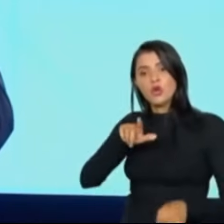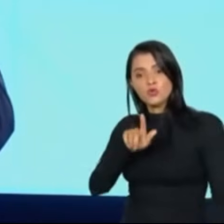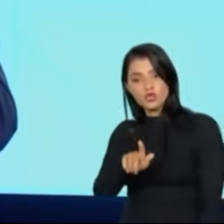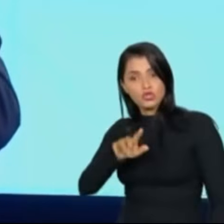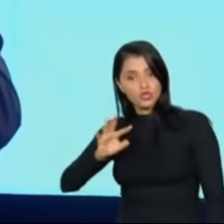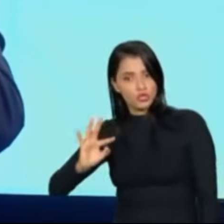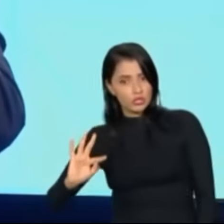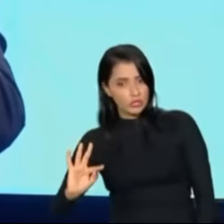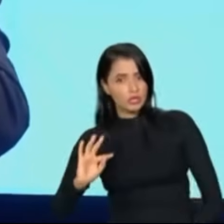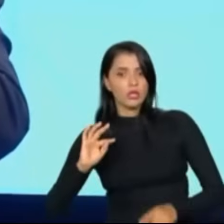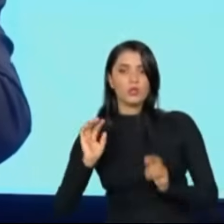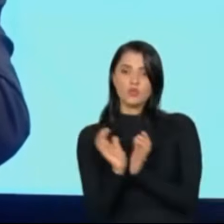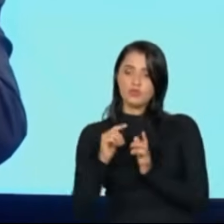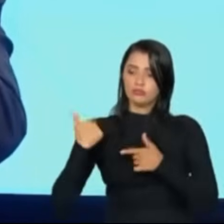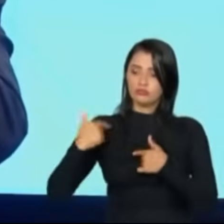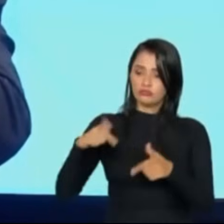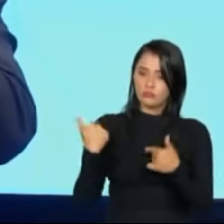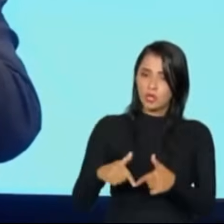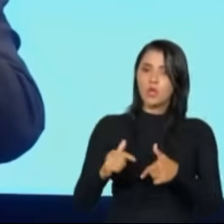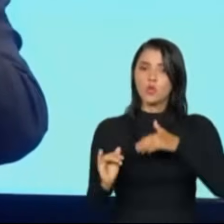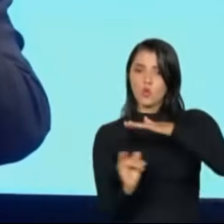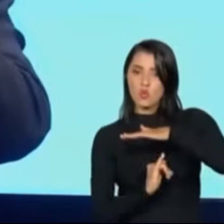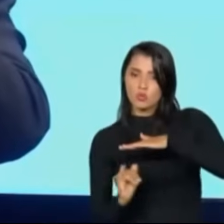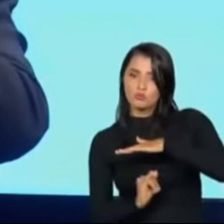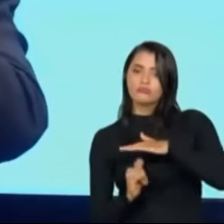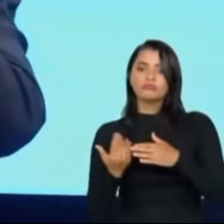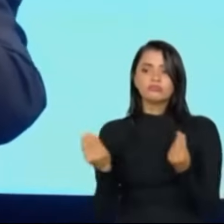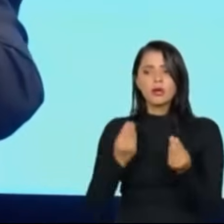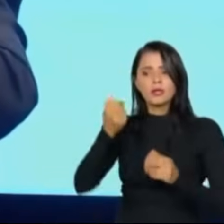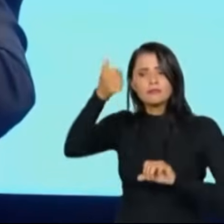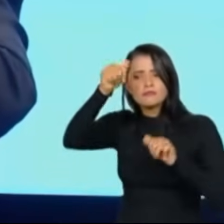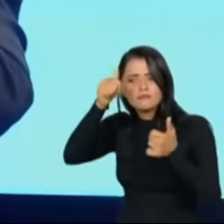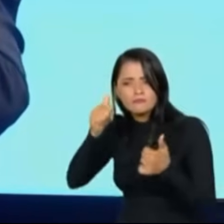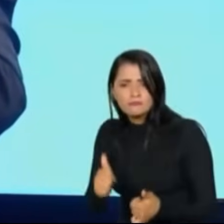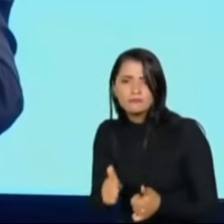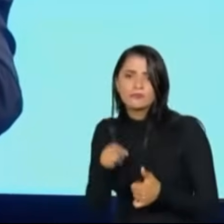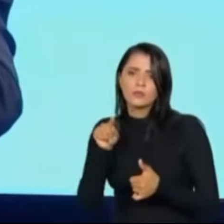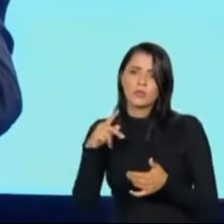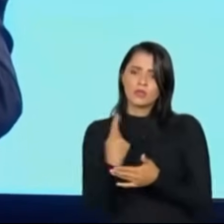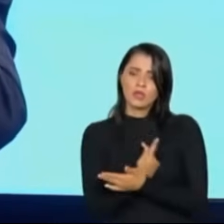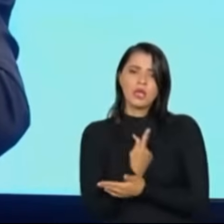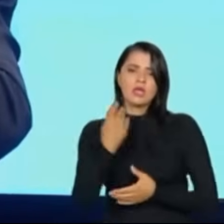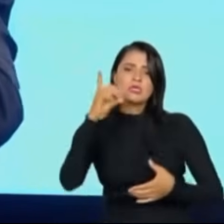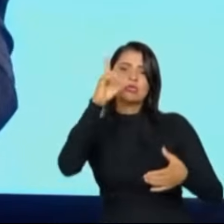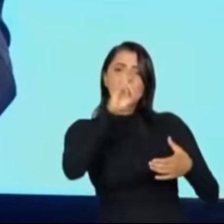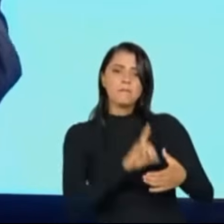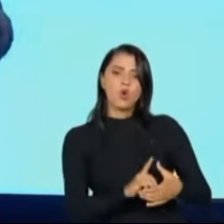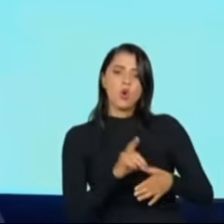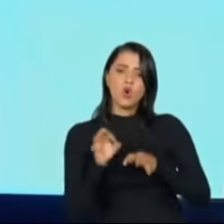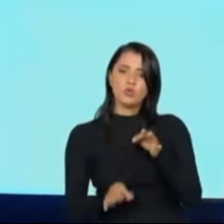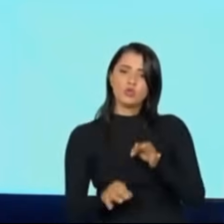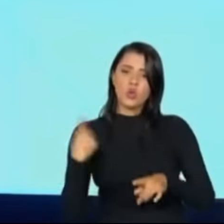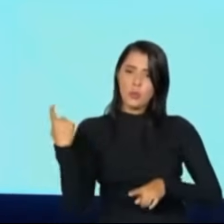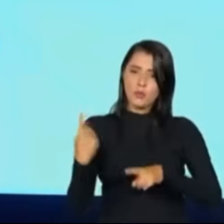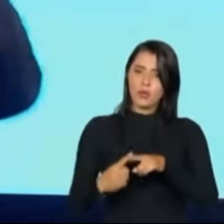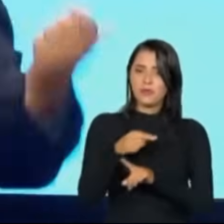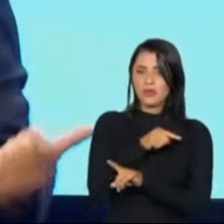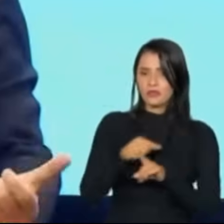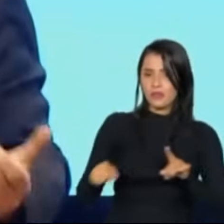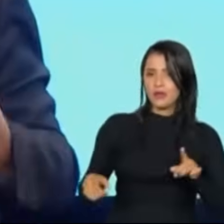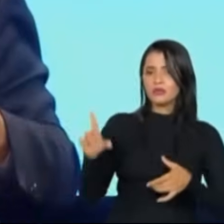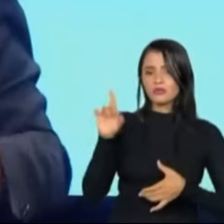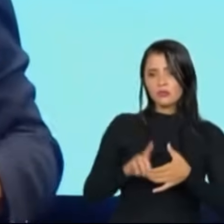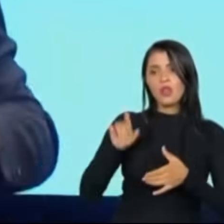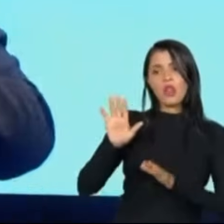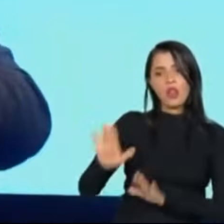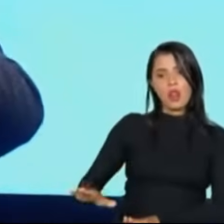grupo de trabalho, com instituições, para poder analisar a situação dos depósitos judiciais, porque uma parte desse dinheiro ficou